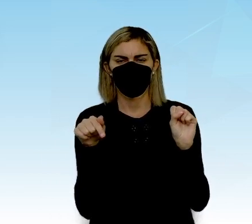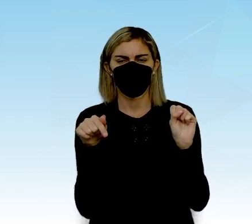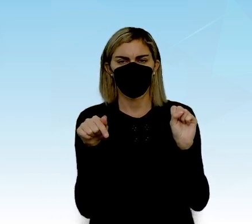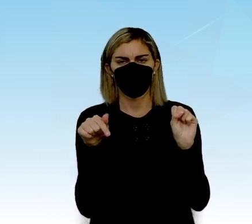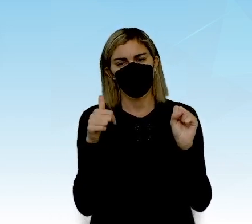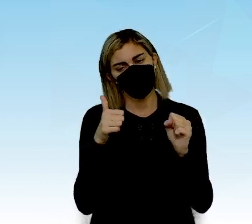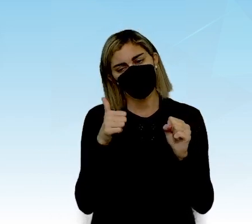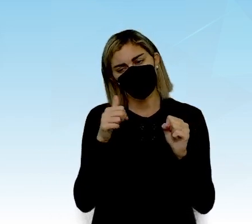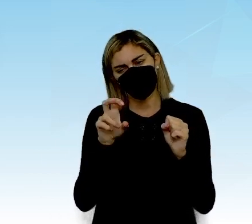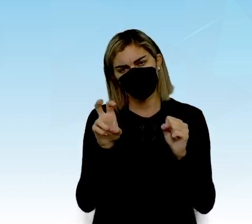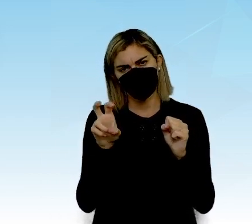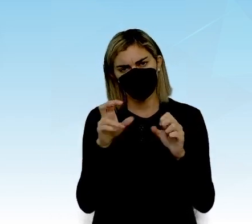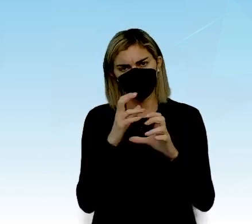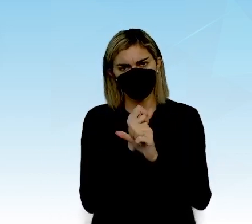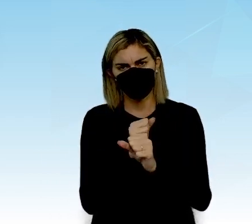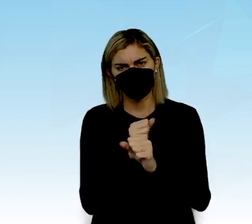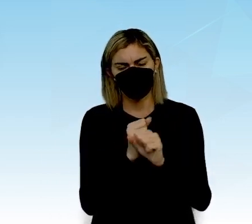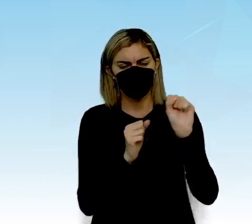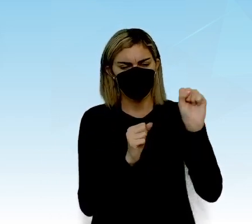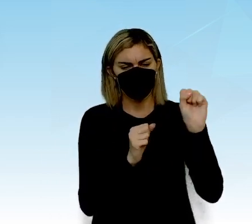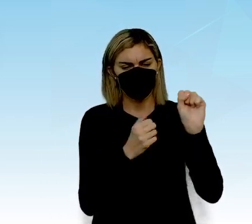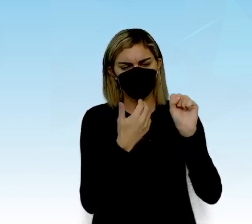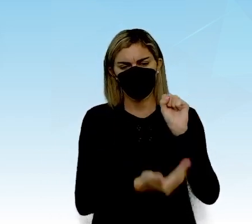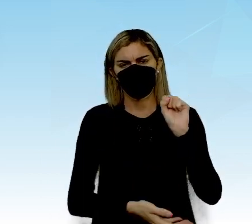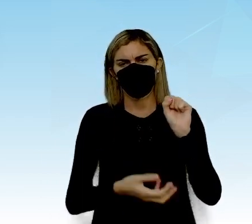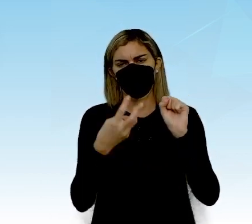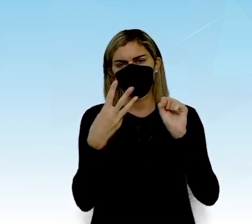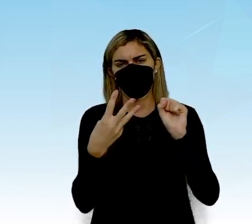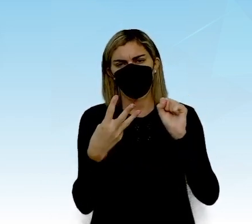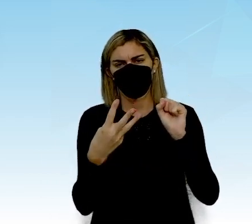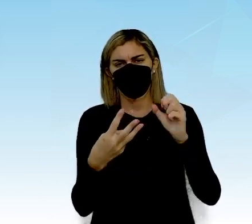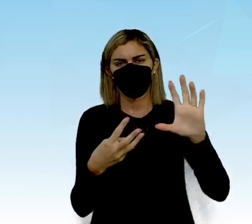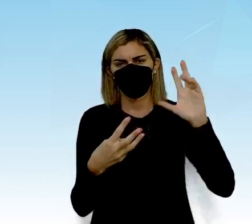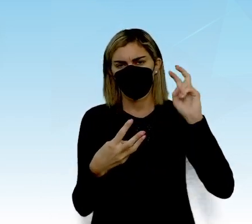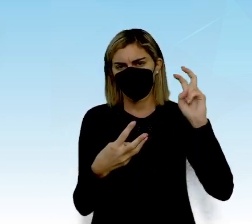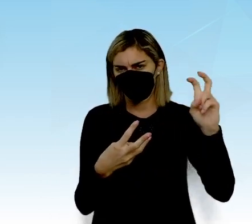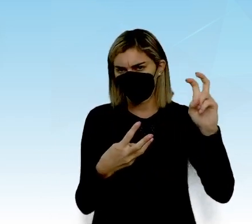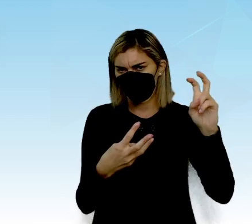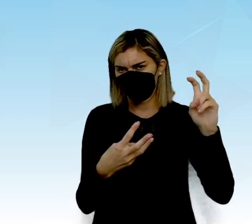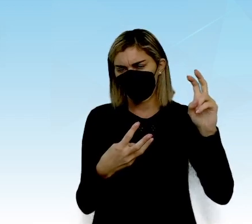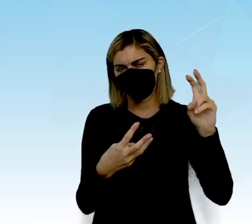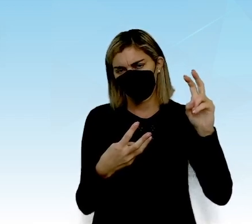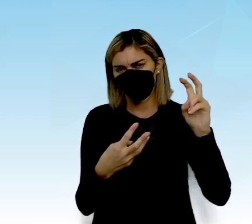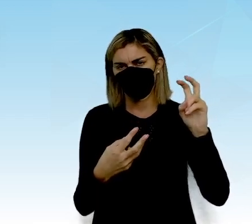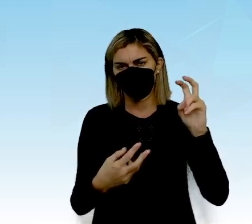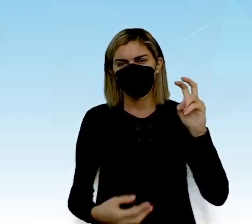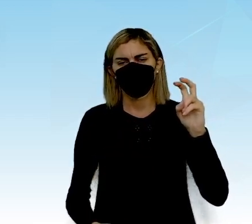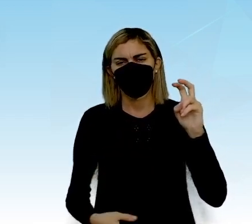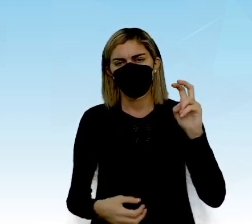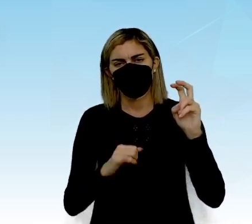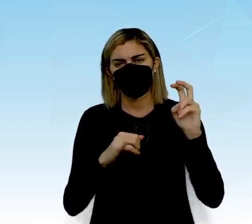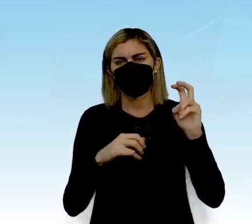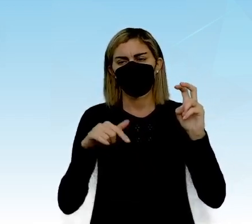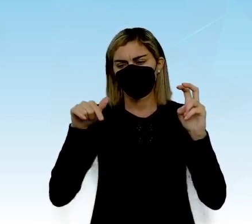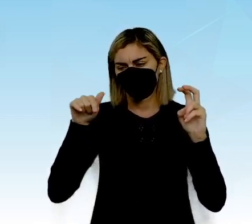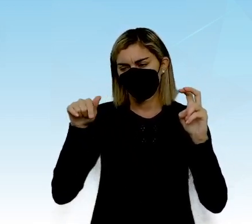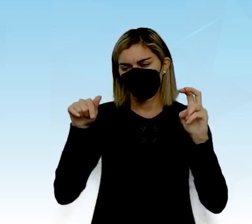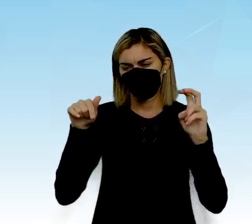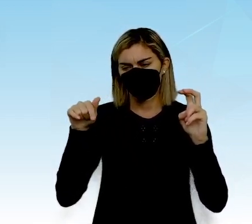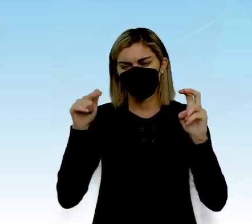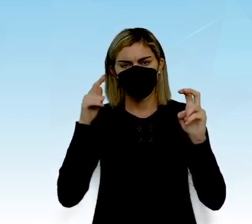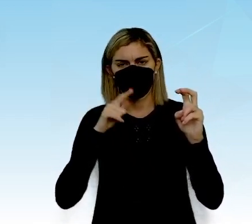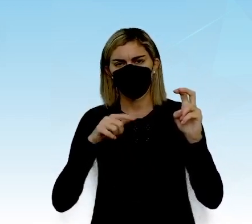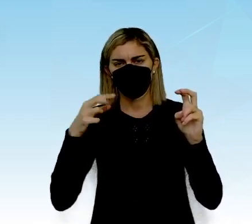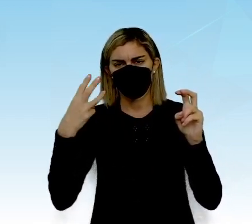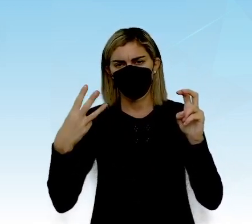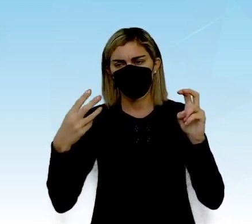15. Se tinha 8 e perdeu 3, ficou com 5. Se tinha 7 e ganhou os 3,